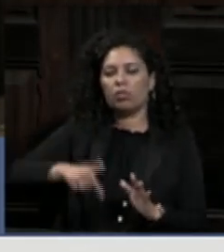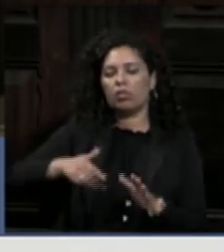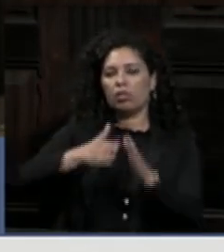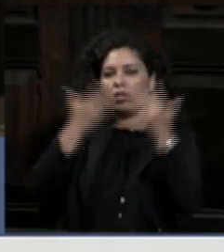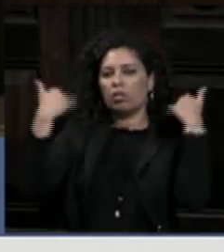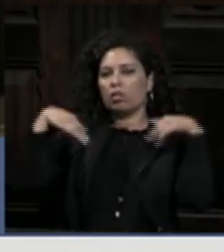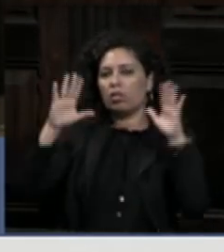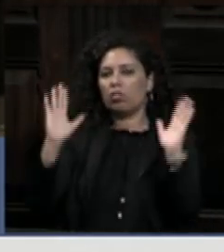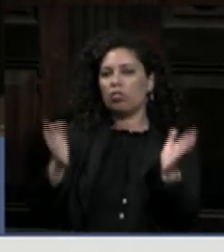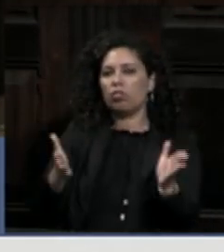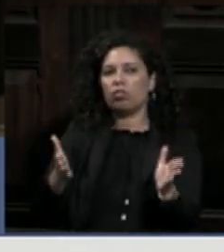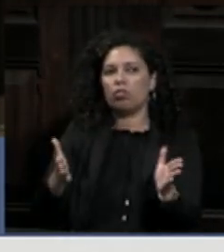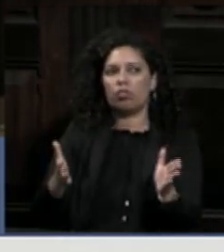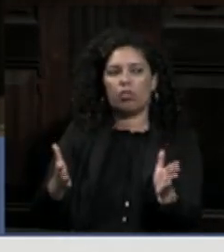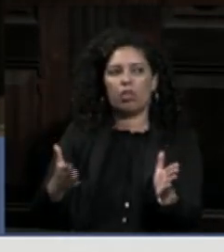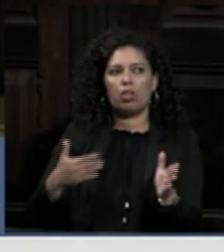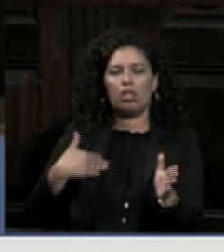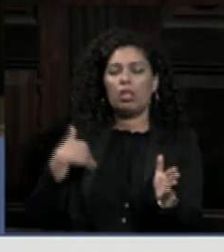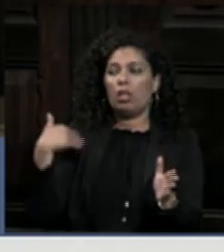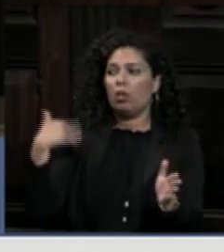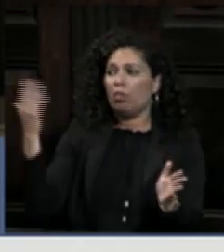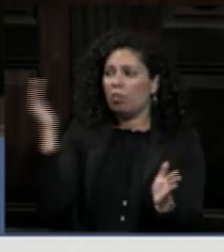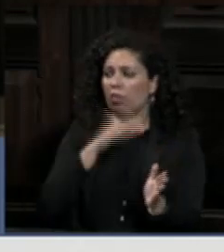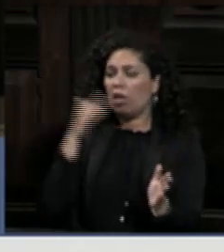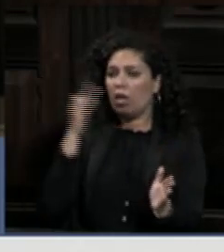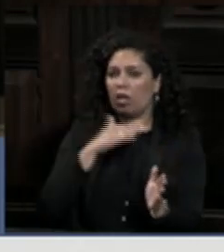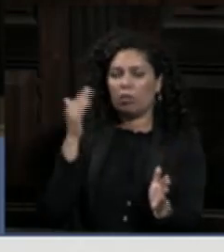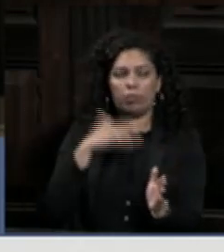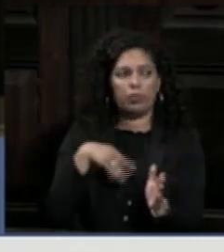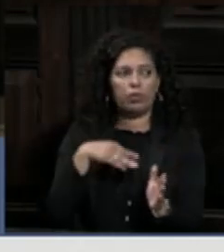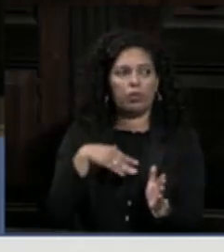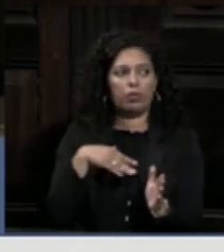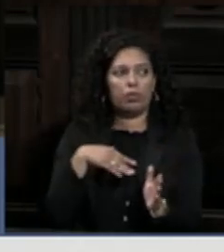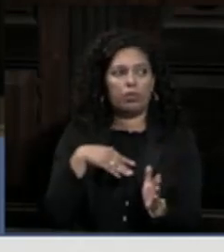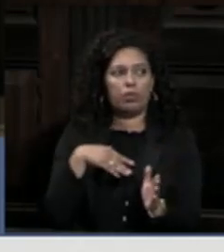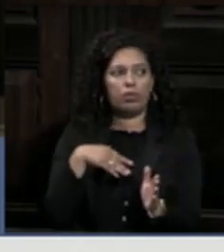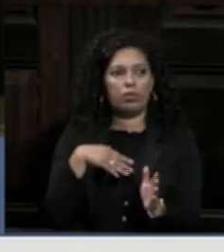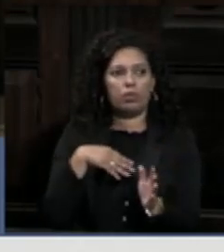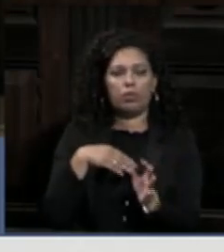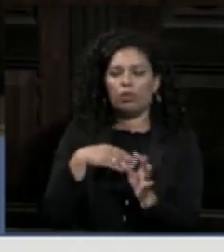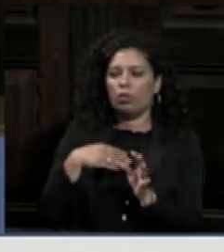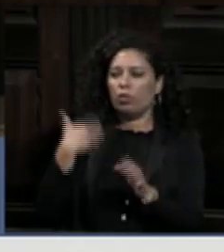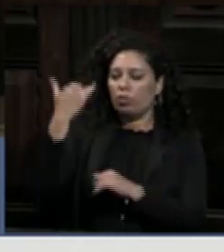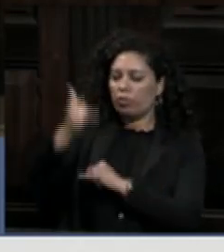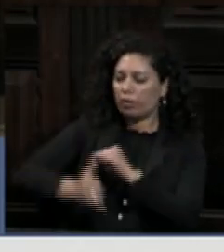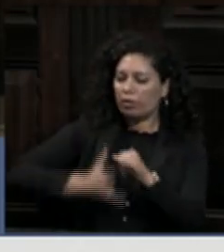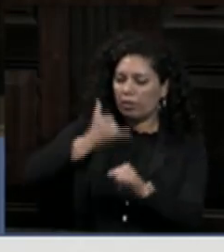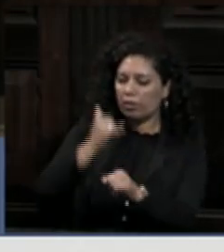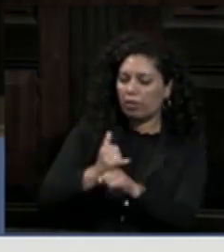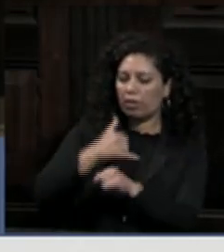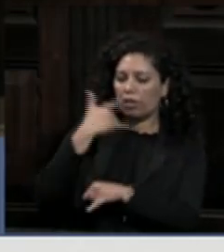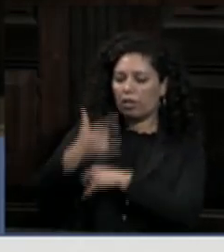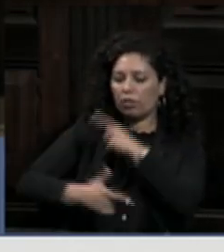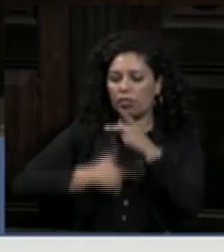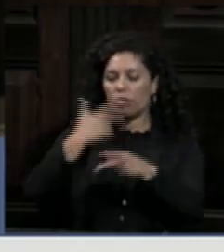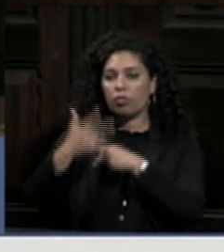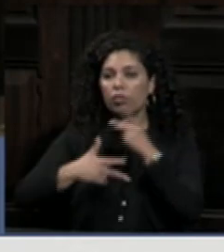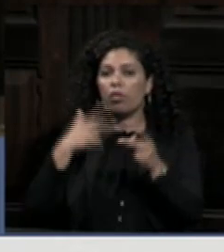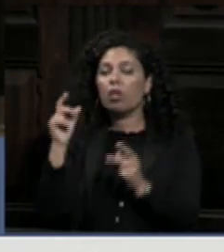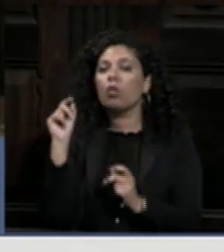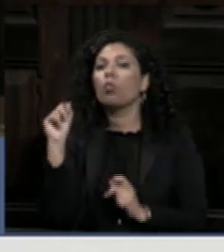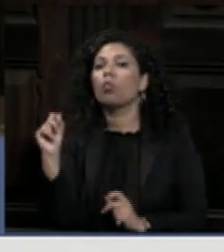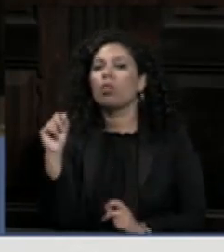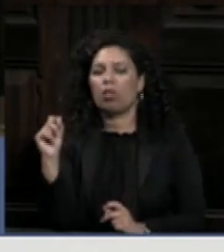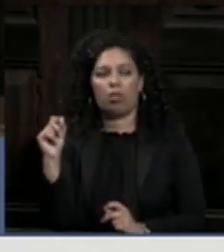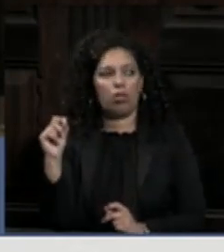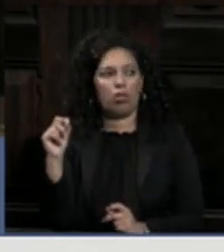de imediatamente fazer um twitter dizendo o seguinte